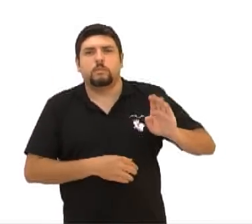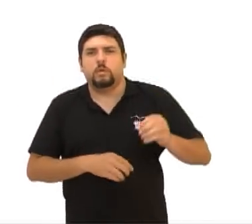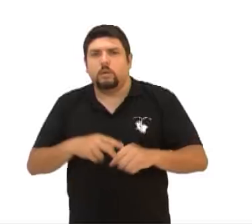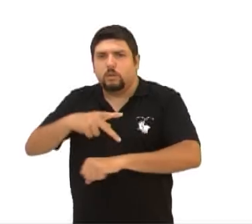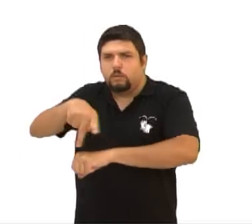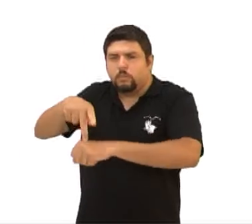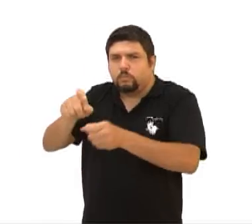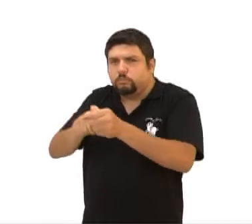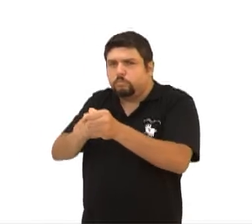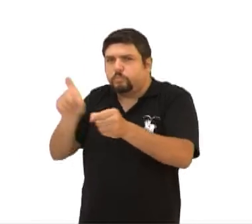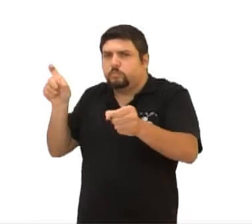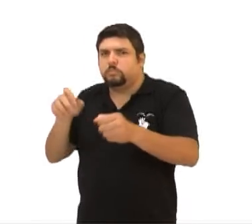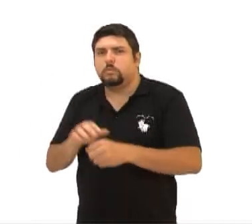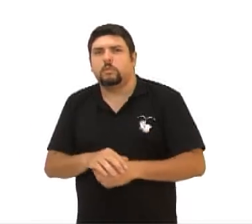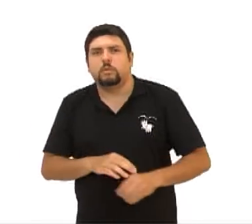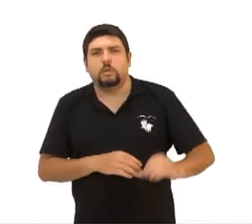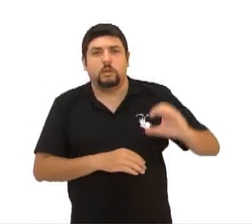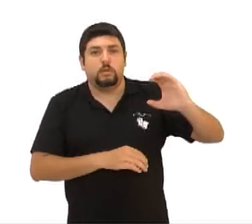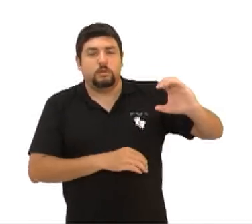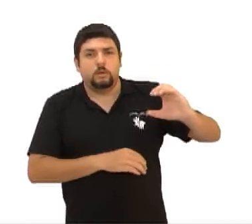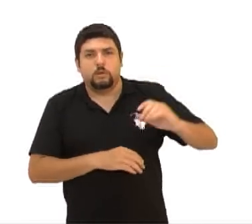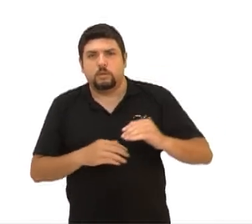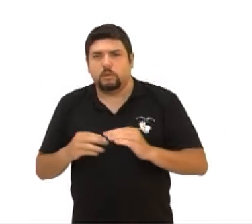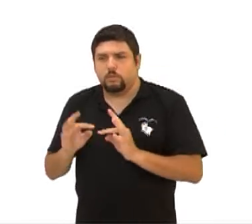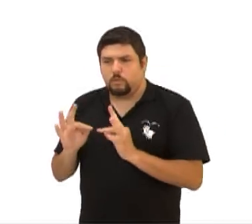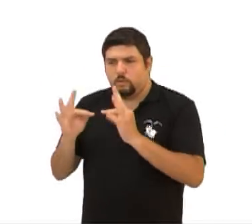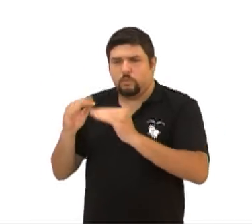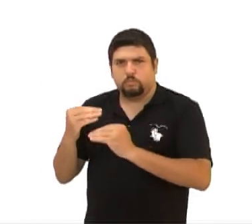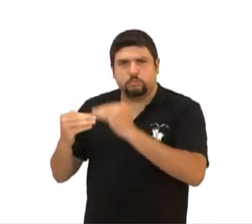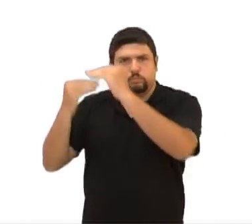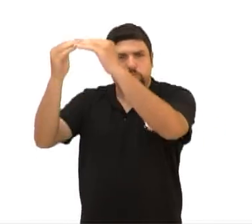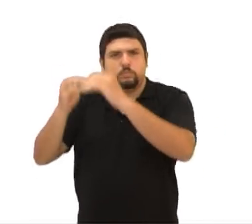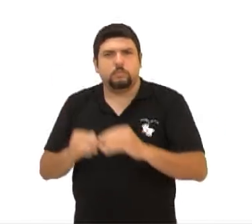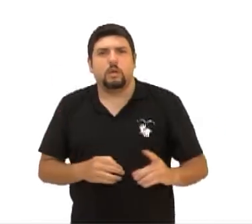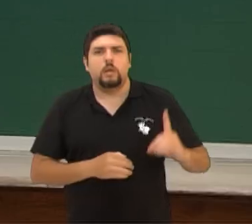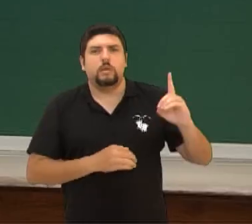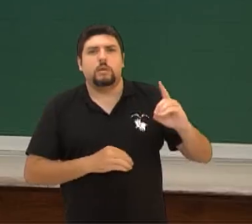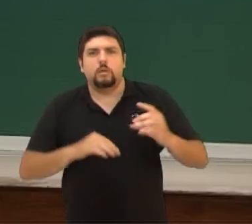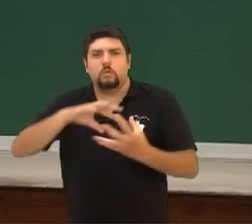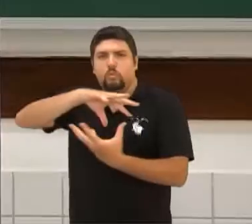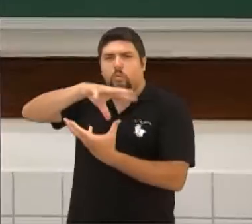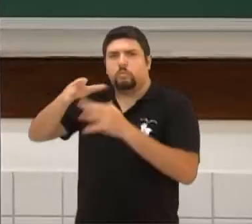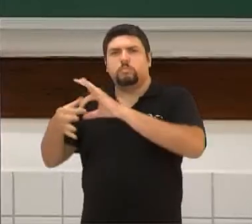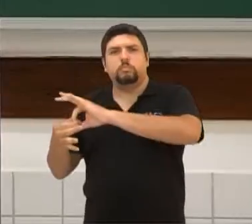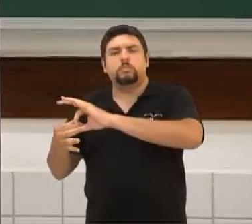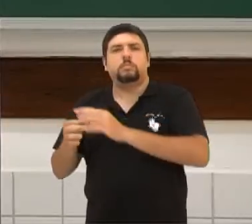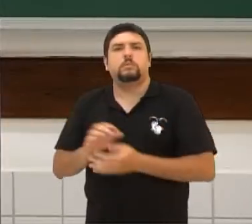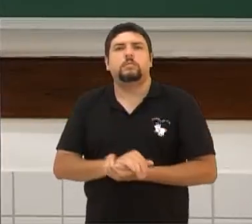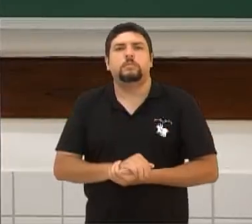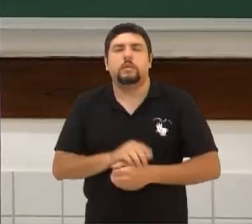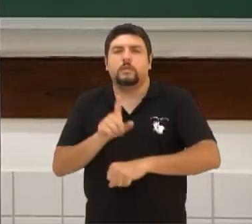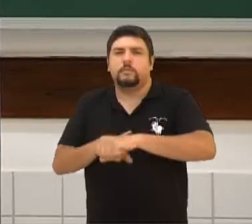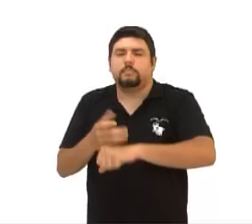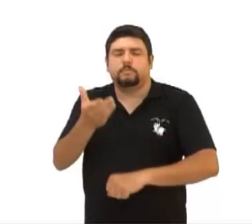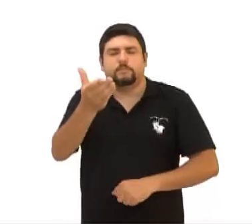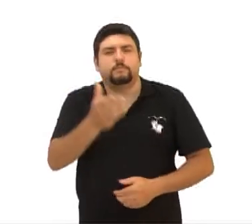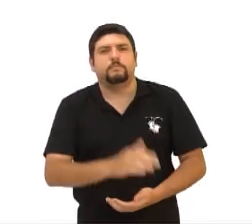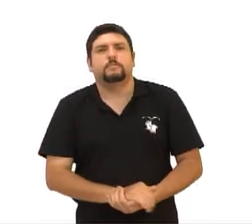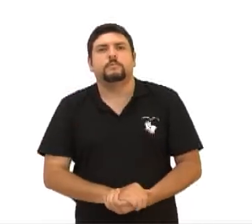alguns países, letra C, do desenvolvimento tecnológico ou letra D, da globalização. Vai lá, tempo na tela, oitavo